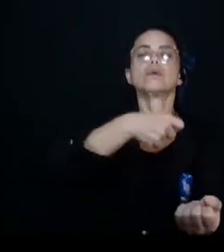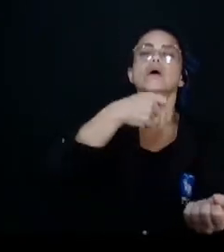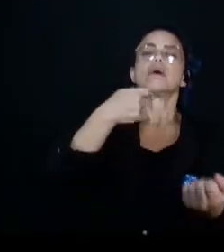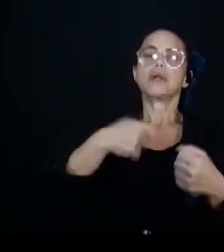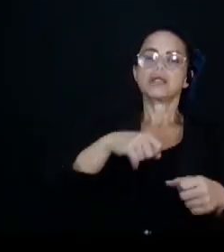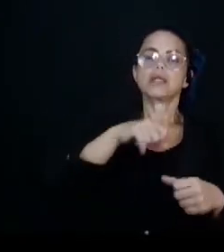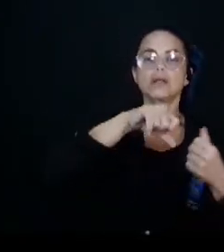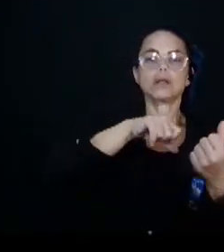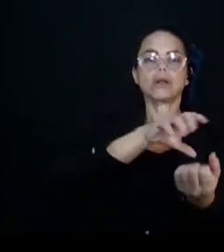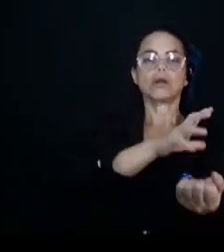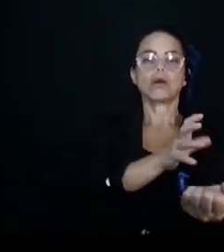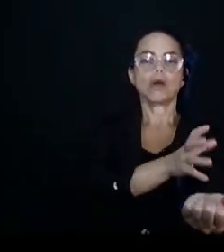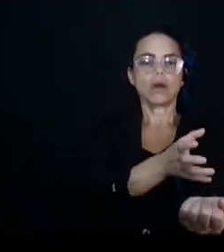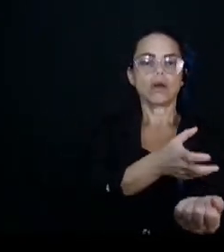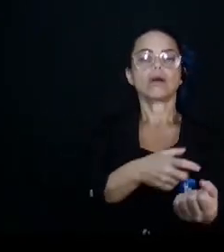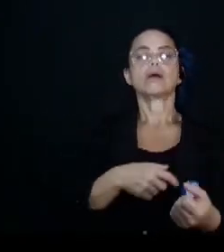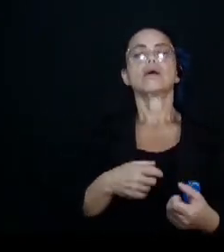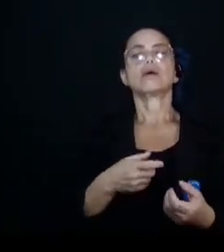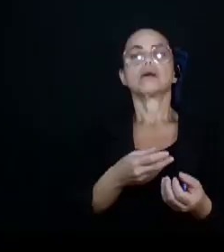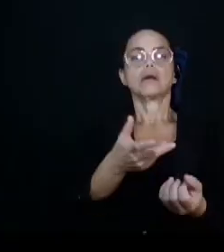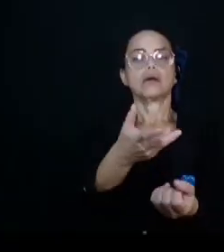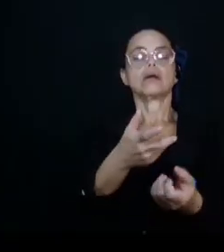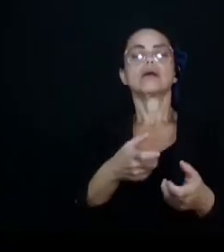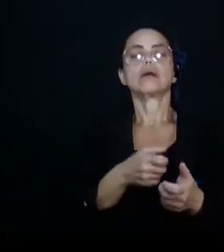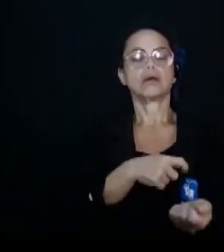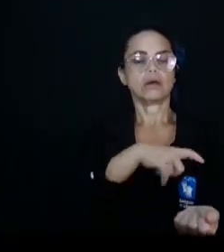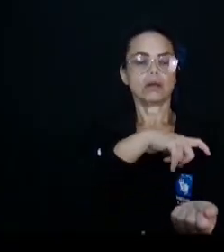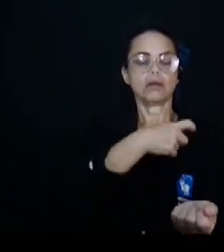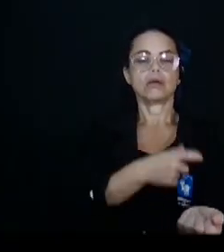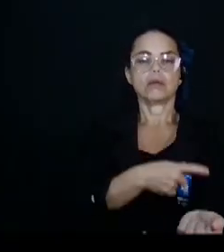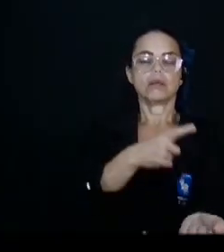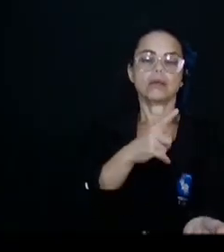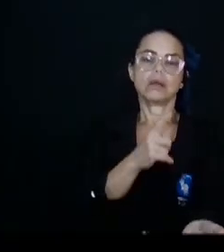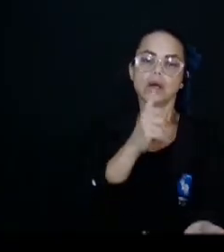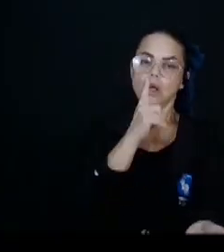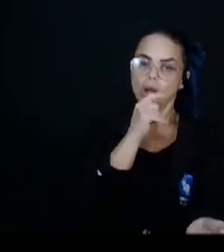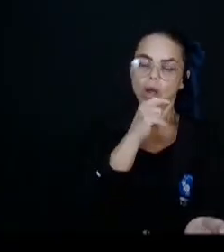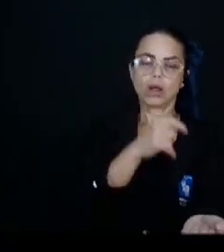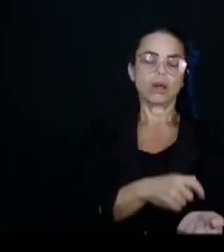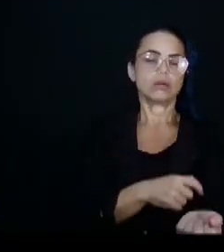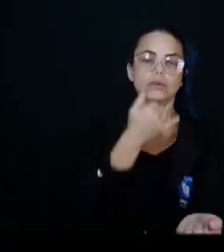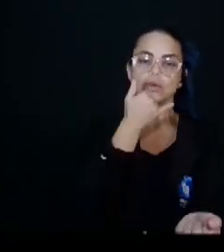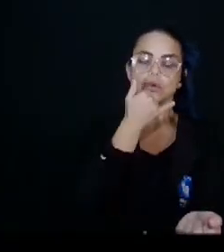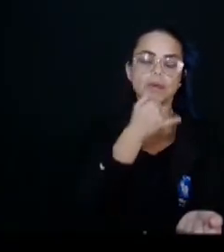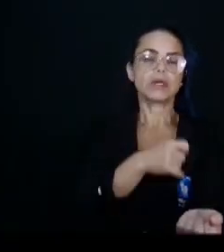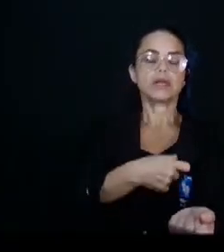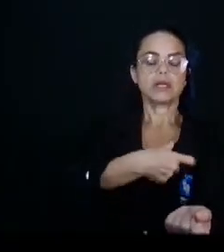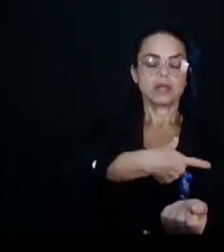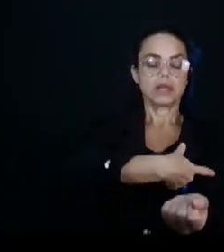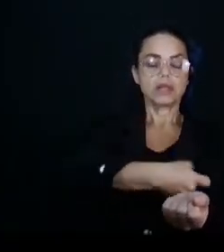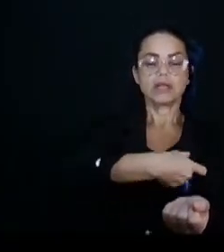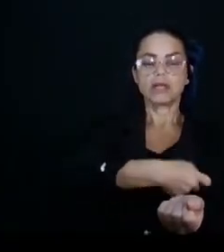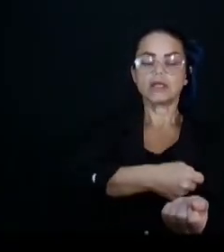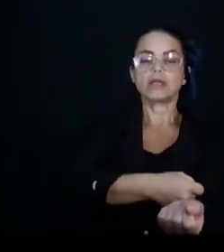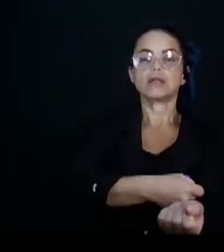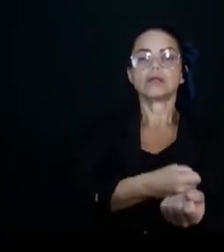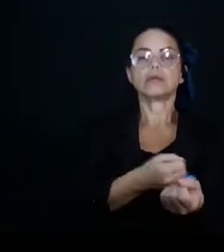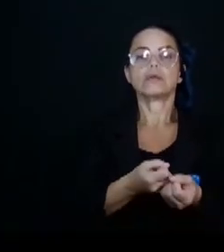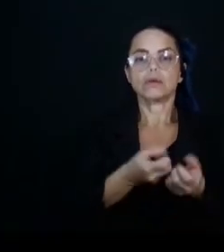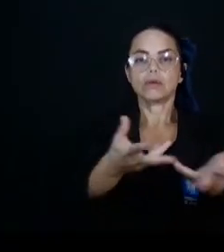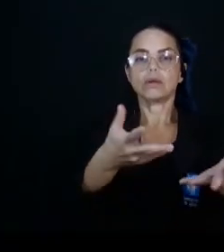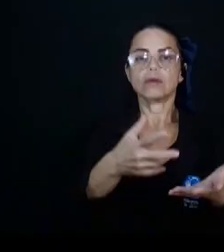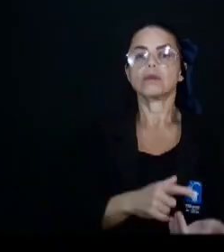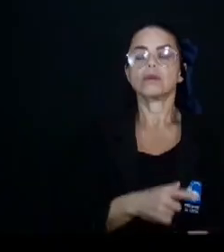a doação de sangue, né? Todos esses pacientes que fazem quimioterapia, seja de leucemia aguda ou de